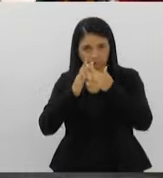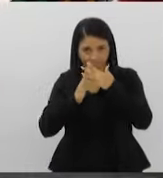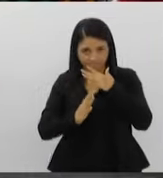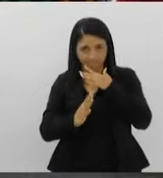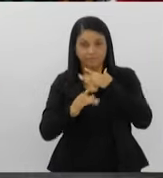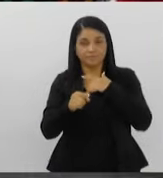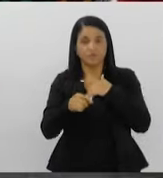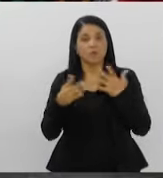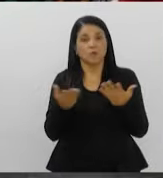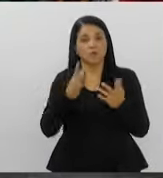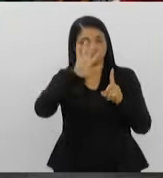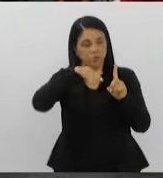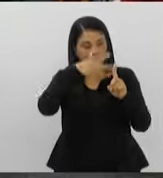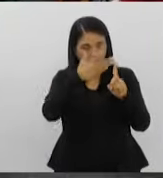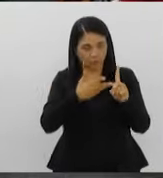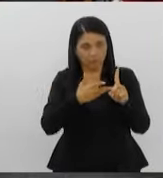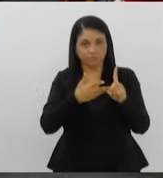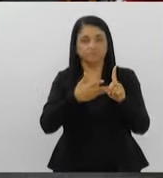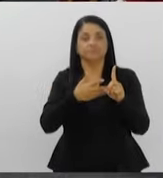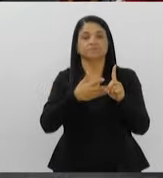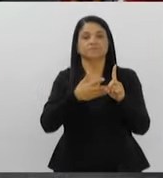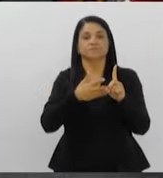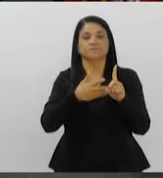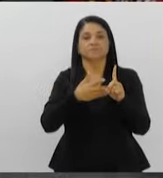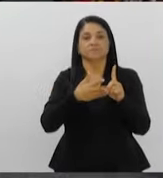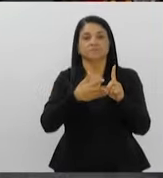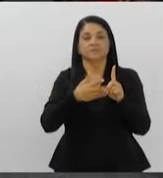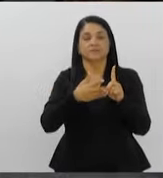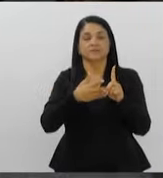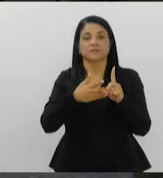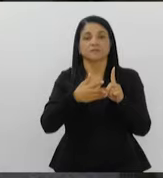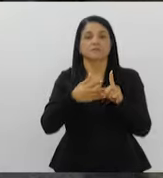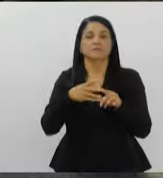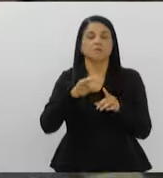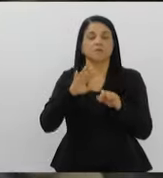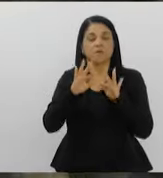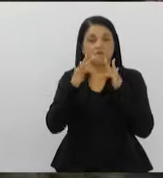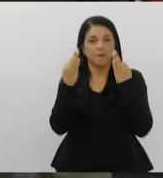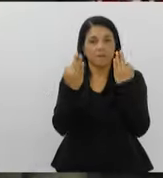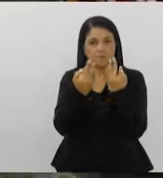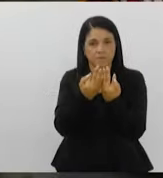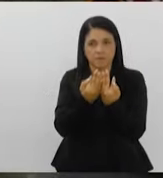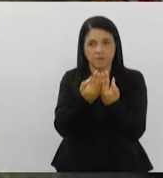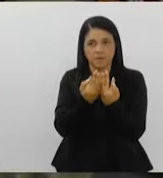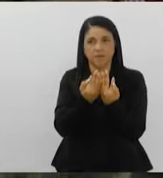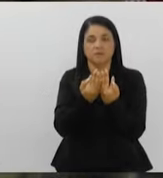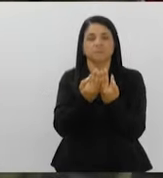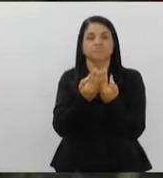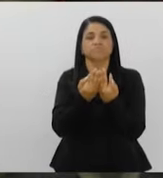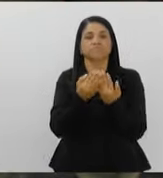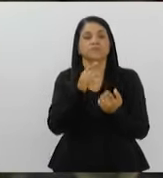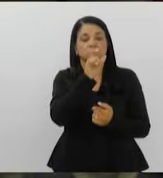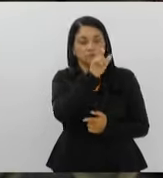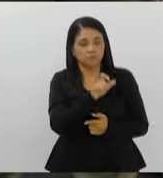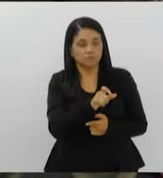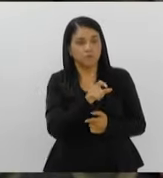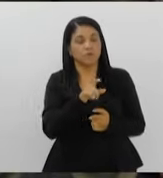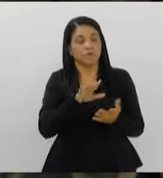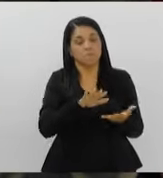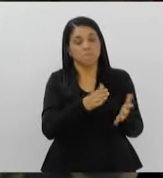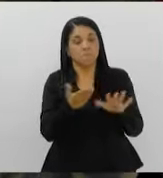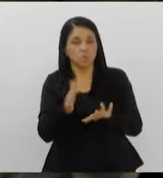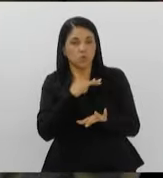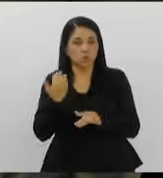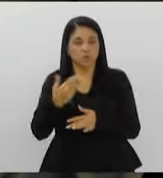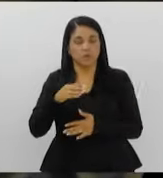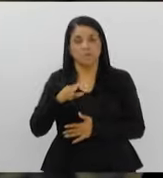sessão solene na casa, homenagearemos a família de Moïse Kabangambé, congolês que foi assassinado na Barra da Tijuca,